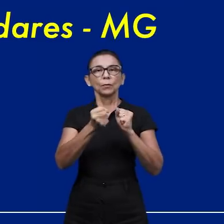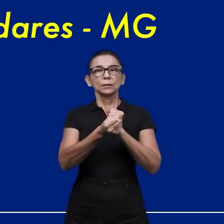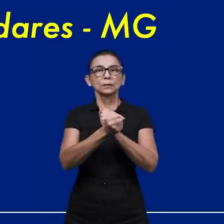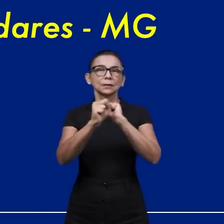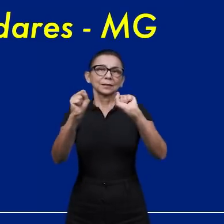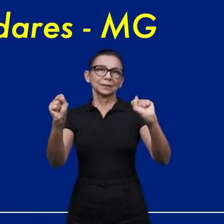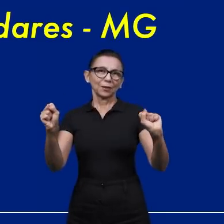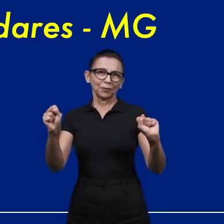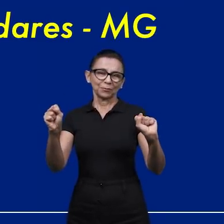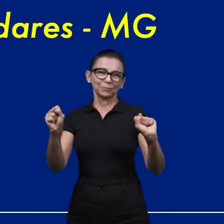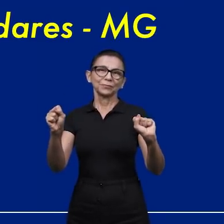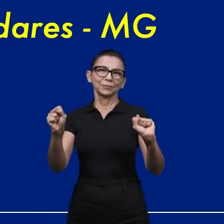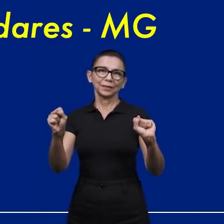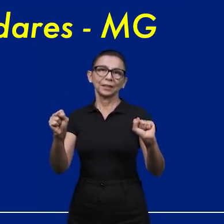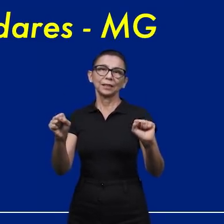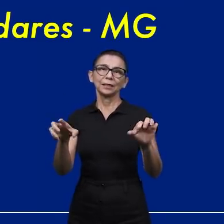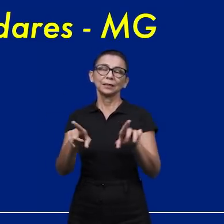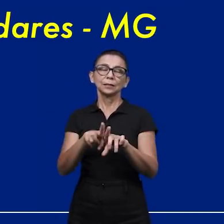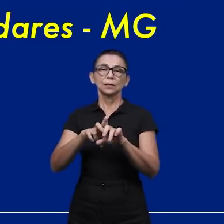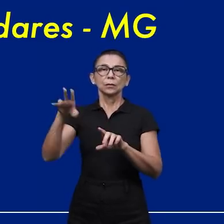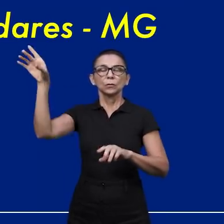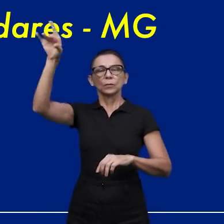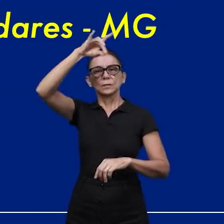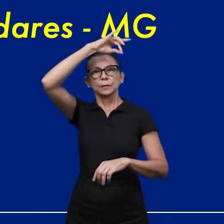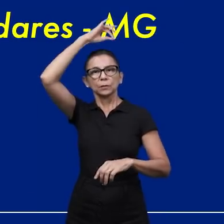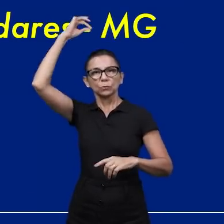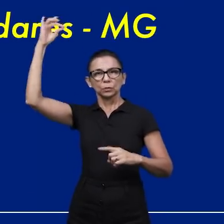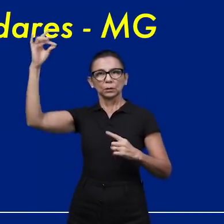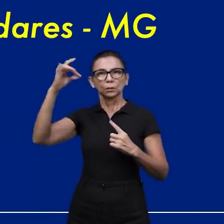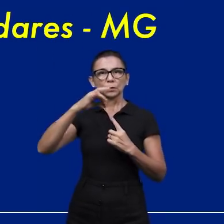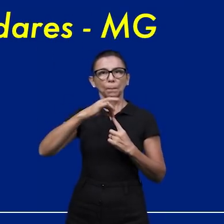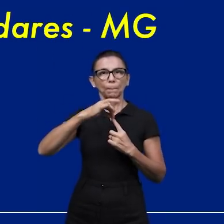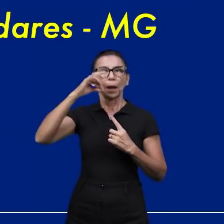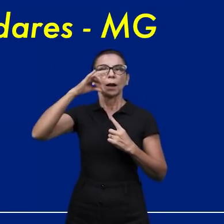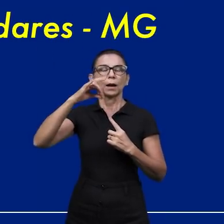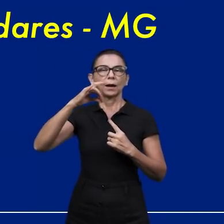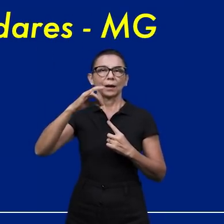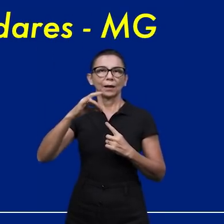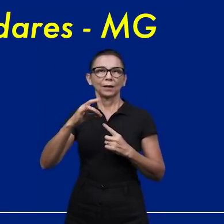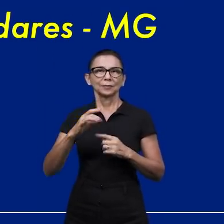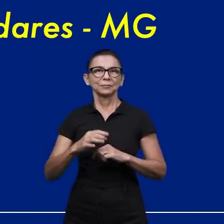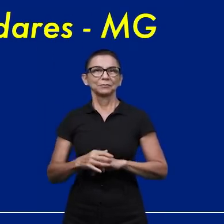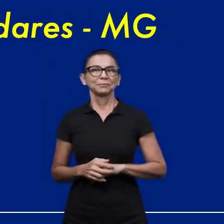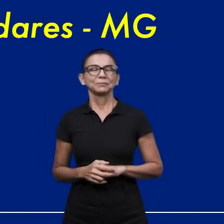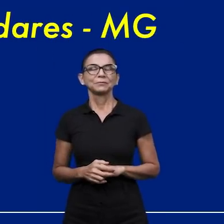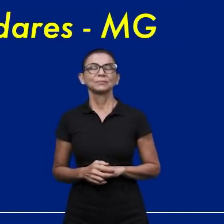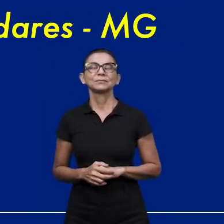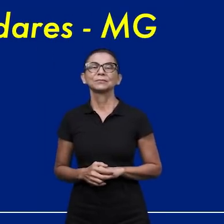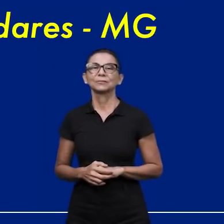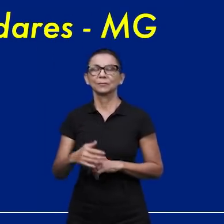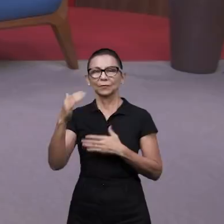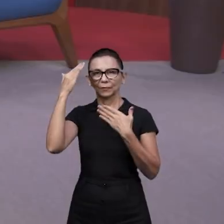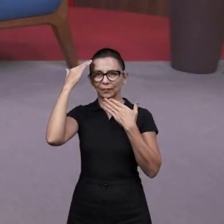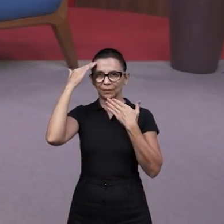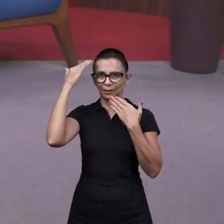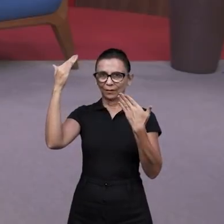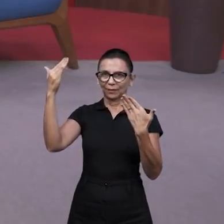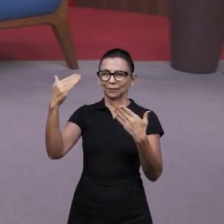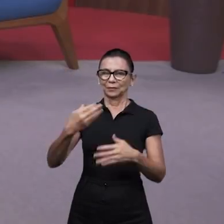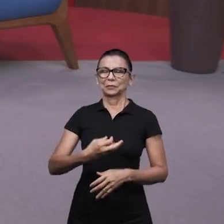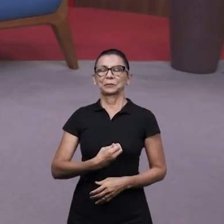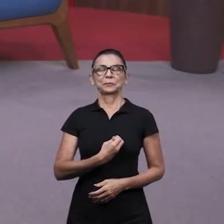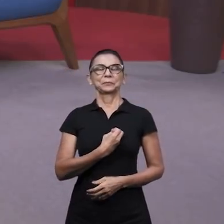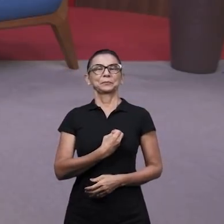o que escreve Alda Cardoso Gomes Ferreira, de Governador Valadares, no estado de Minas Gerais. Obrigado, Alda, pela